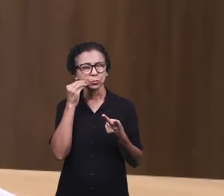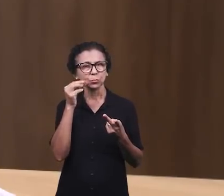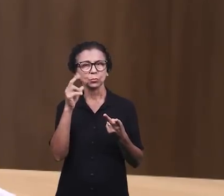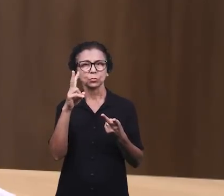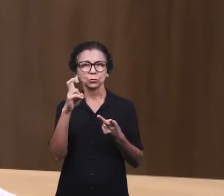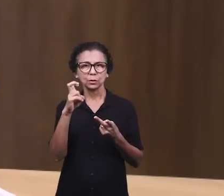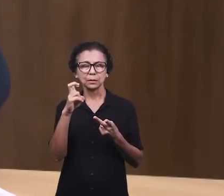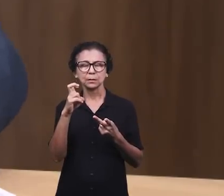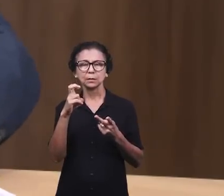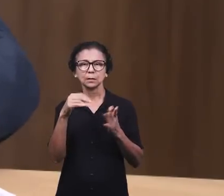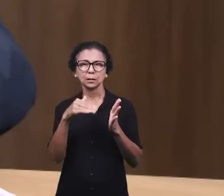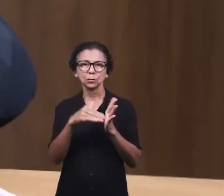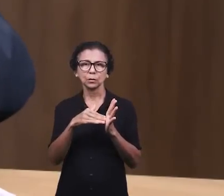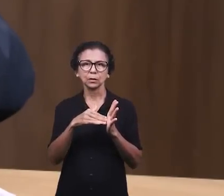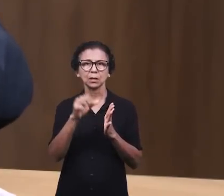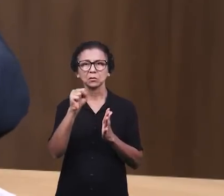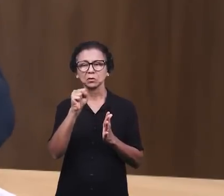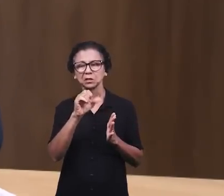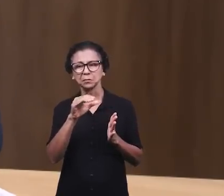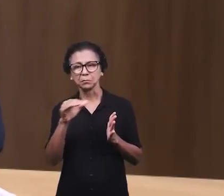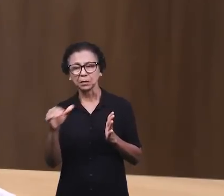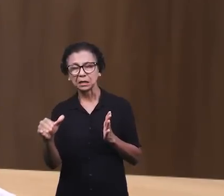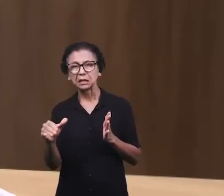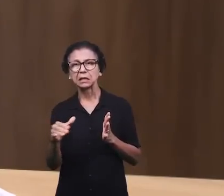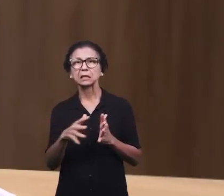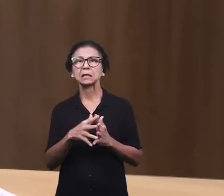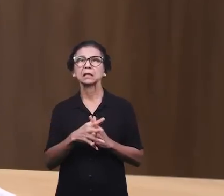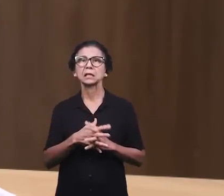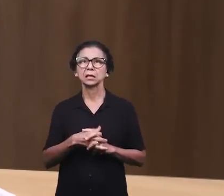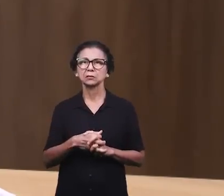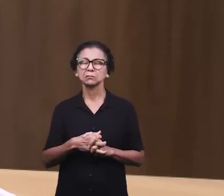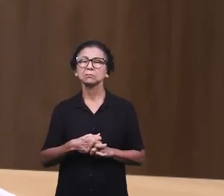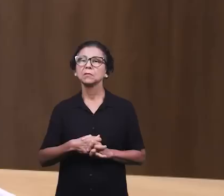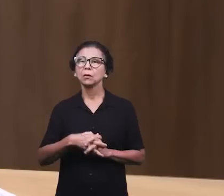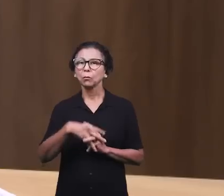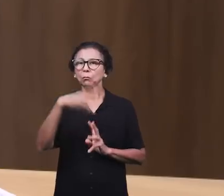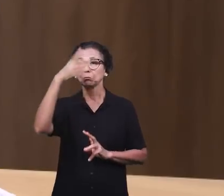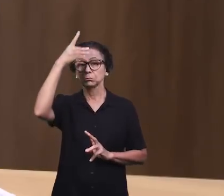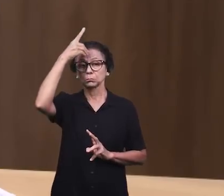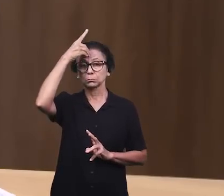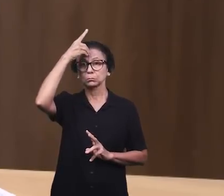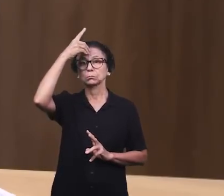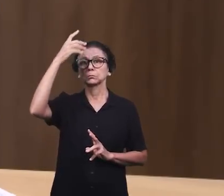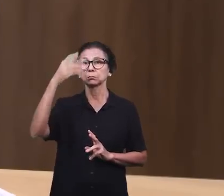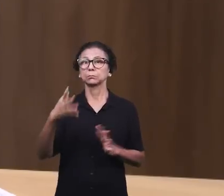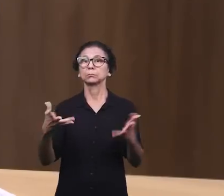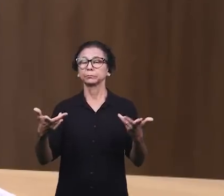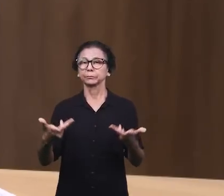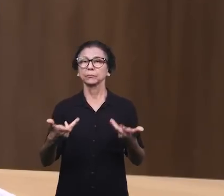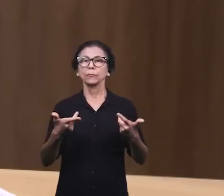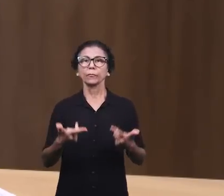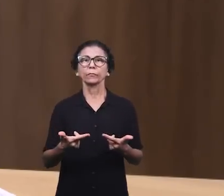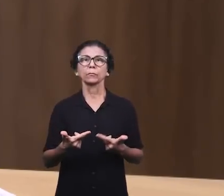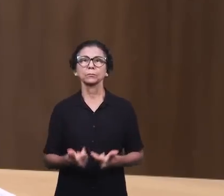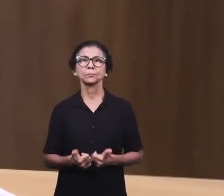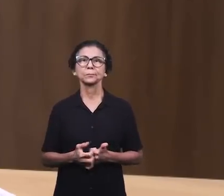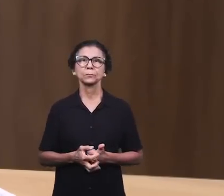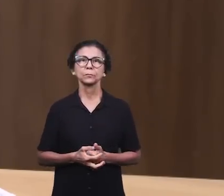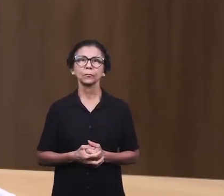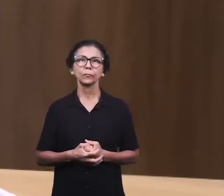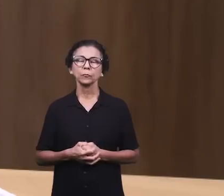do culto, voluntariamente e tal. E, rapaz, os dons vinham. Era uma coisa espetacular. Isso. Então o